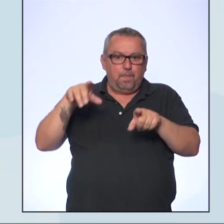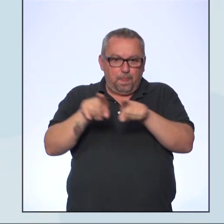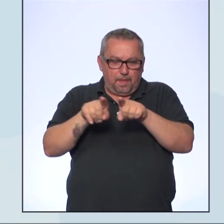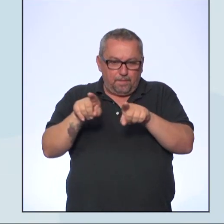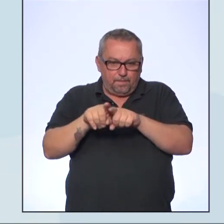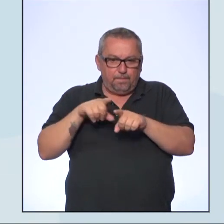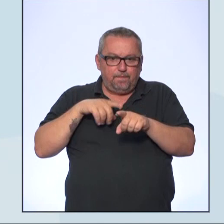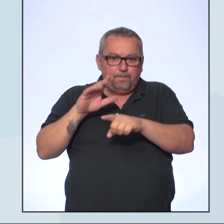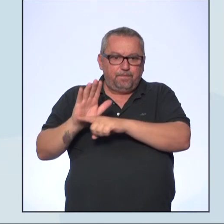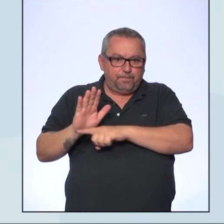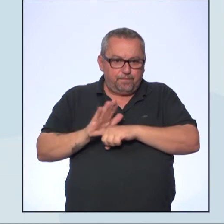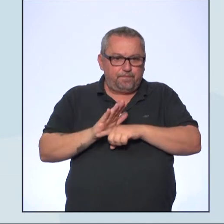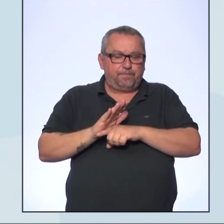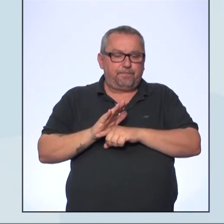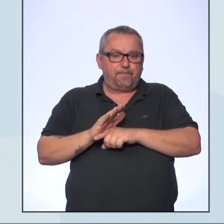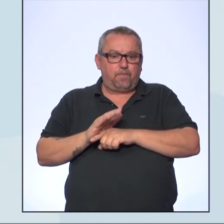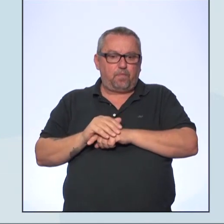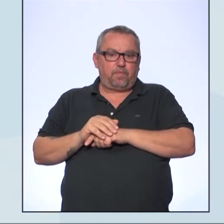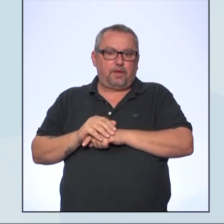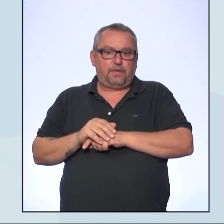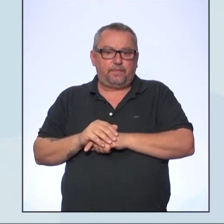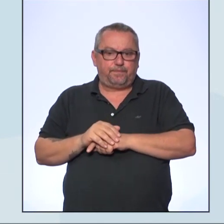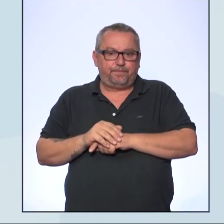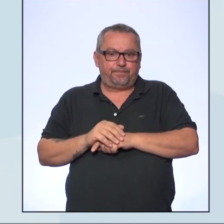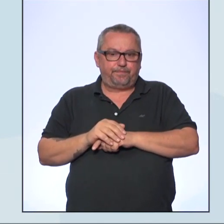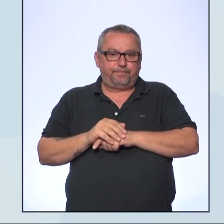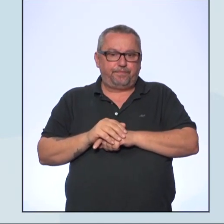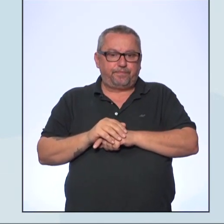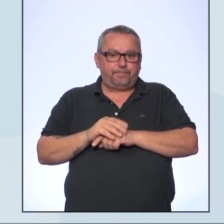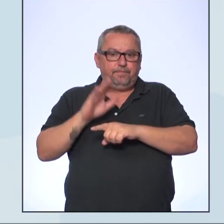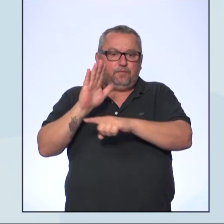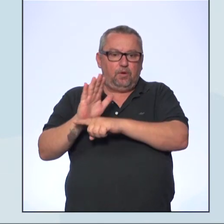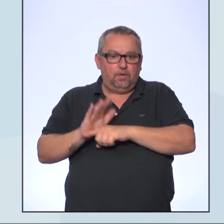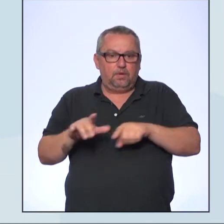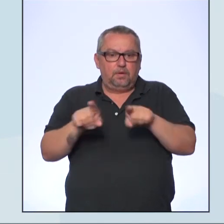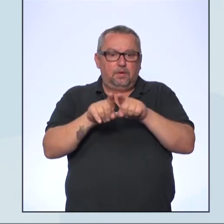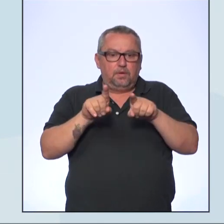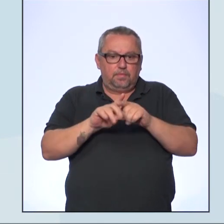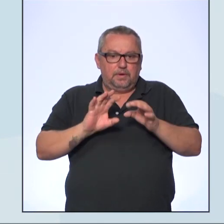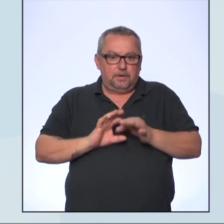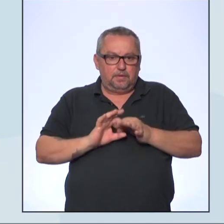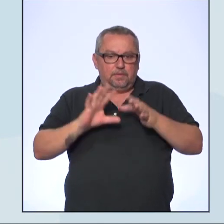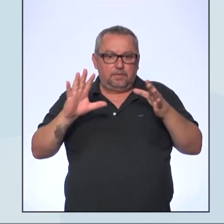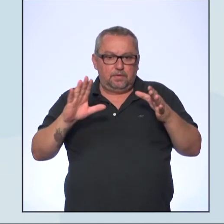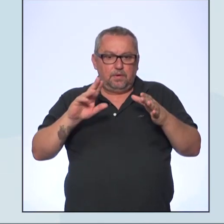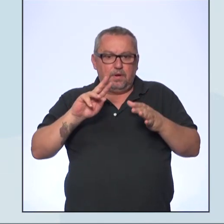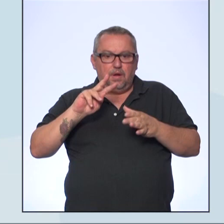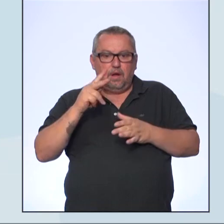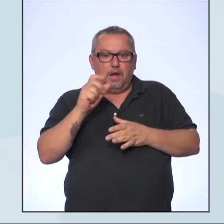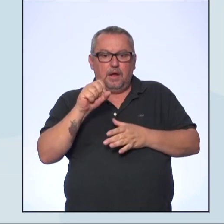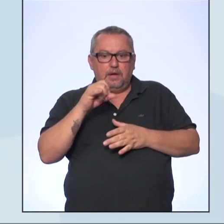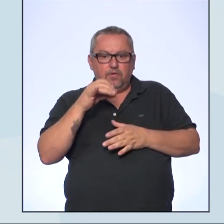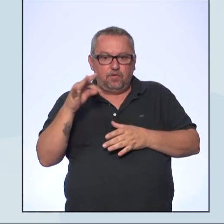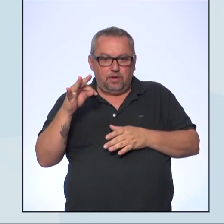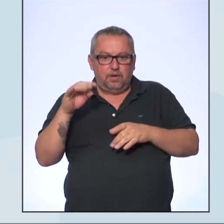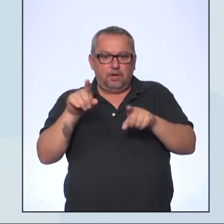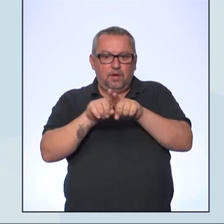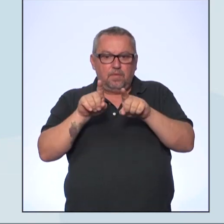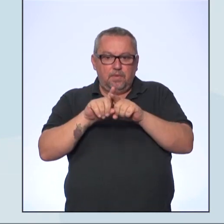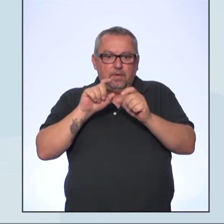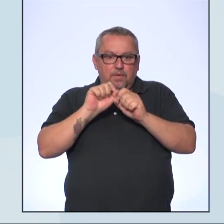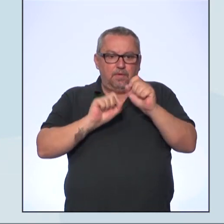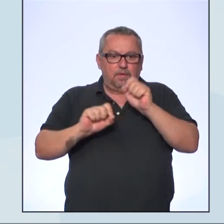rei foi guilhotinado, o rei e a rainha, contribuiu para a independência do atual Haiti. Ou seja, esses